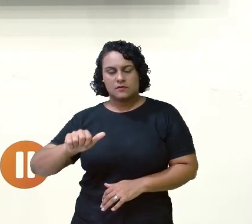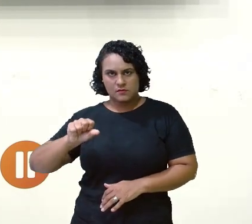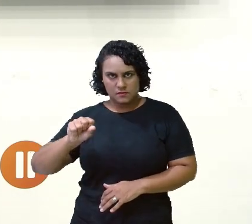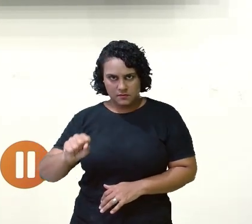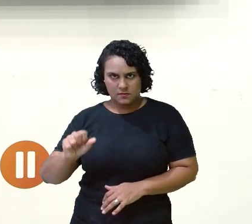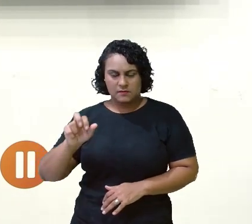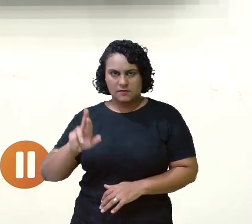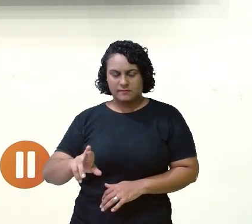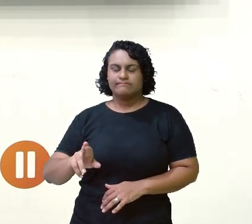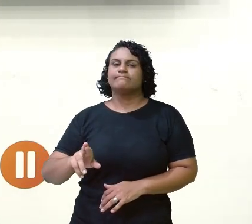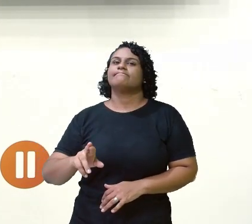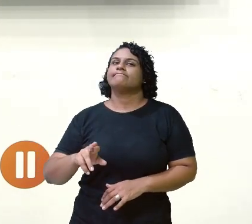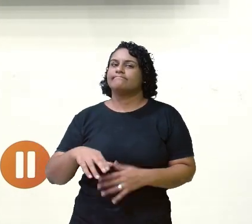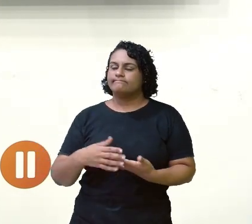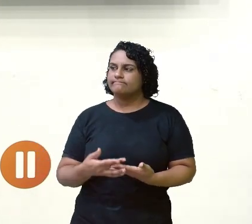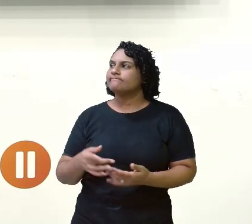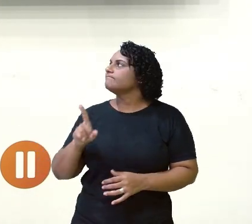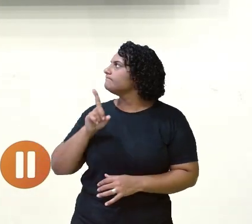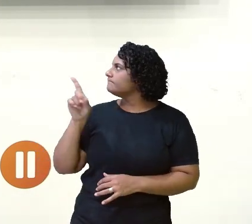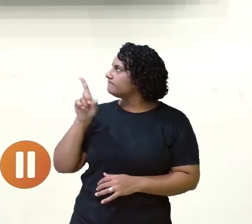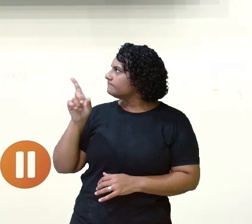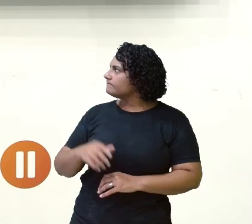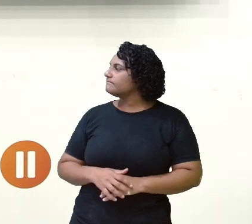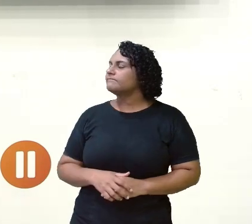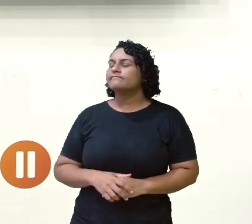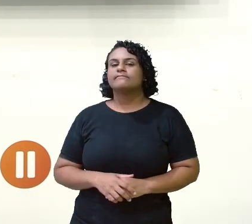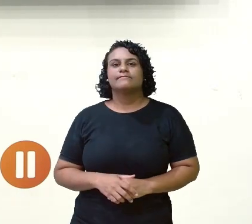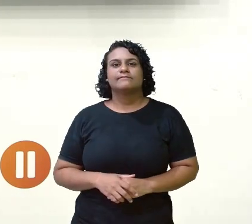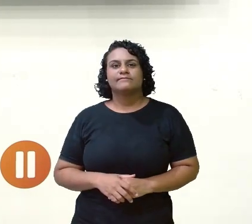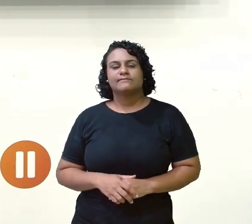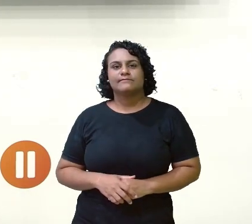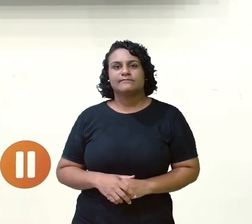singular. Ele atravessou.